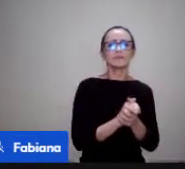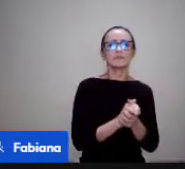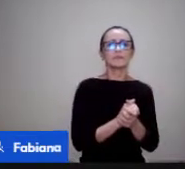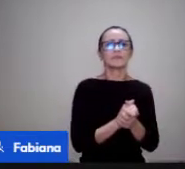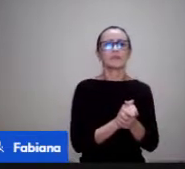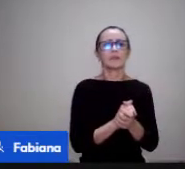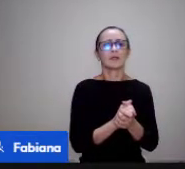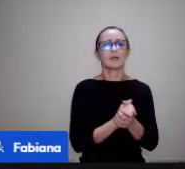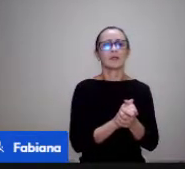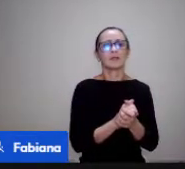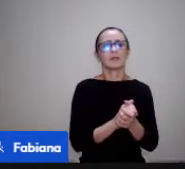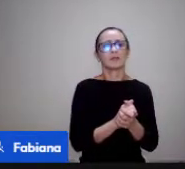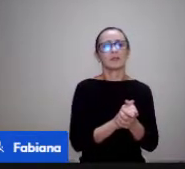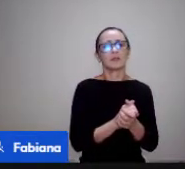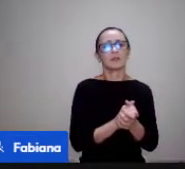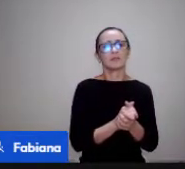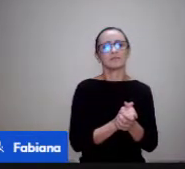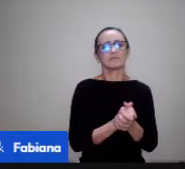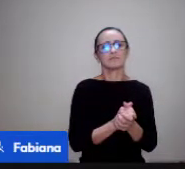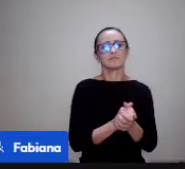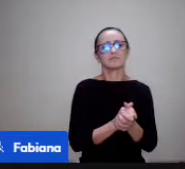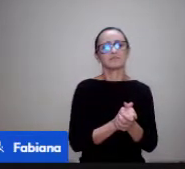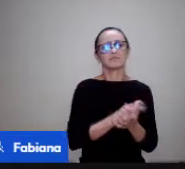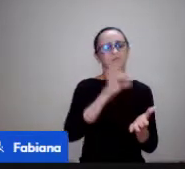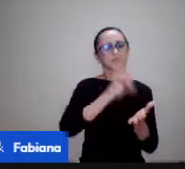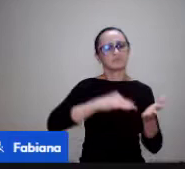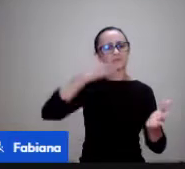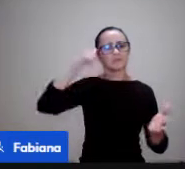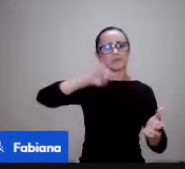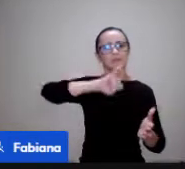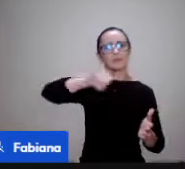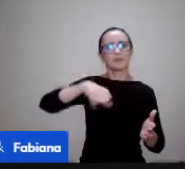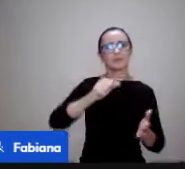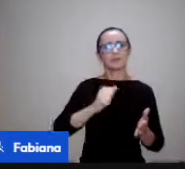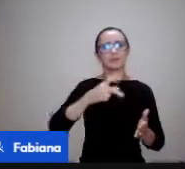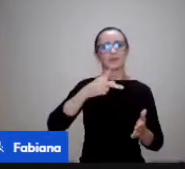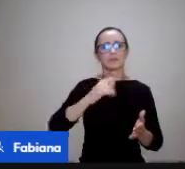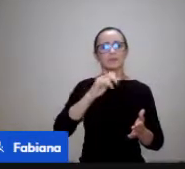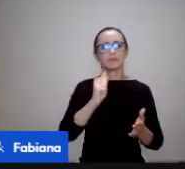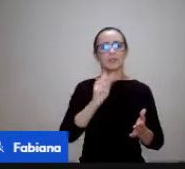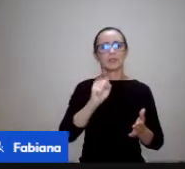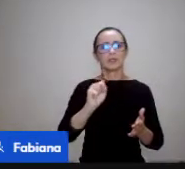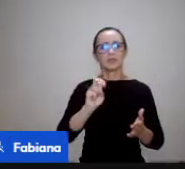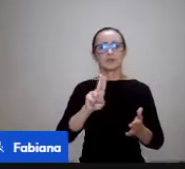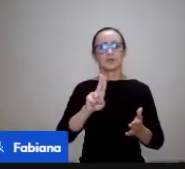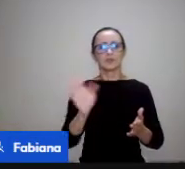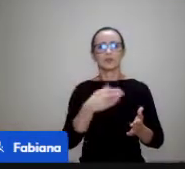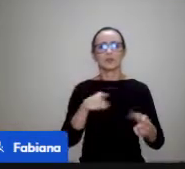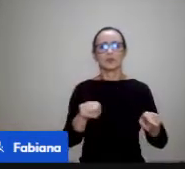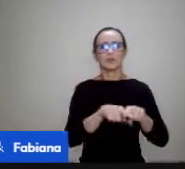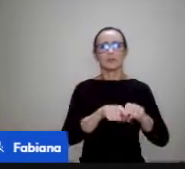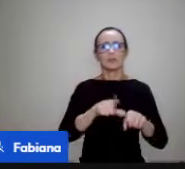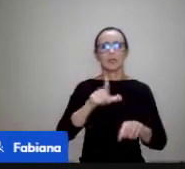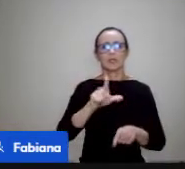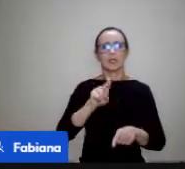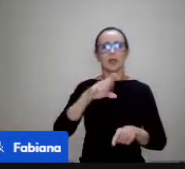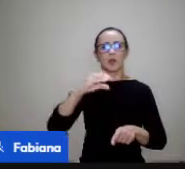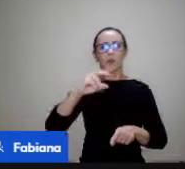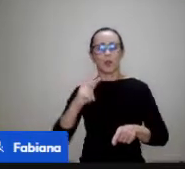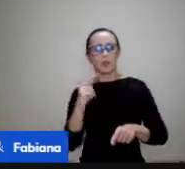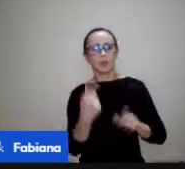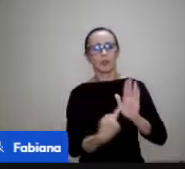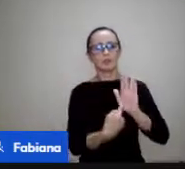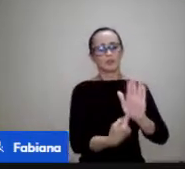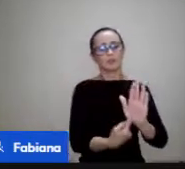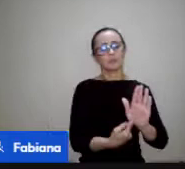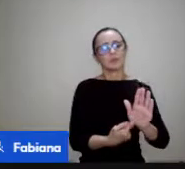Lucchesi em relação ao desenvolvimento da matemática e da língua portuguesa na SDI? Como um instrumento. Então, eu